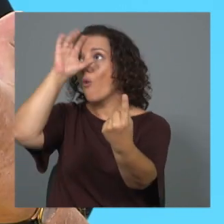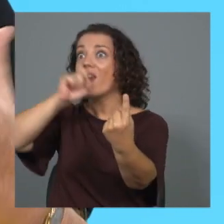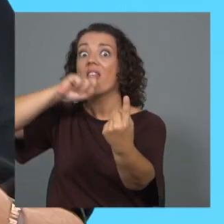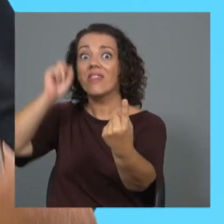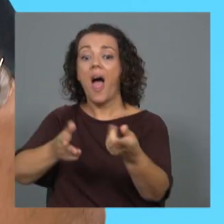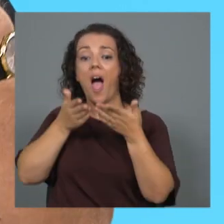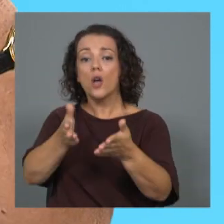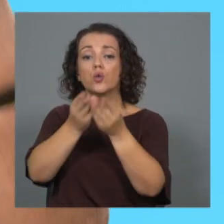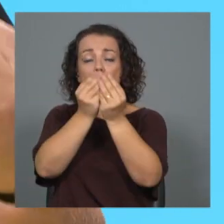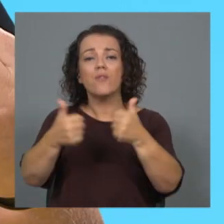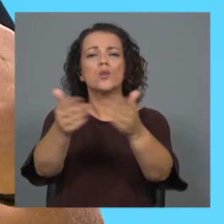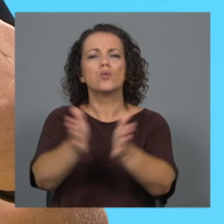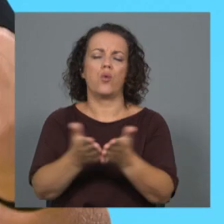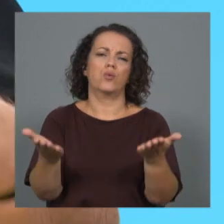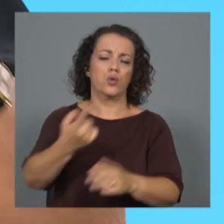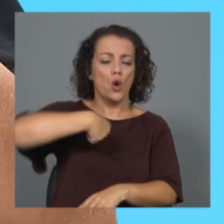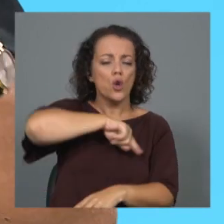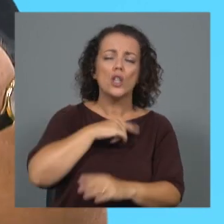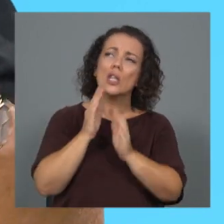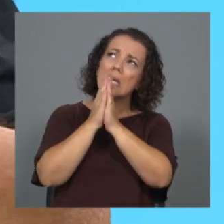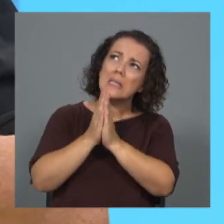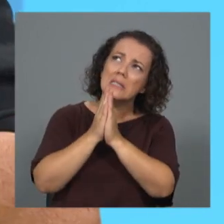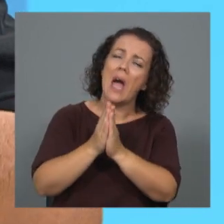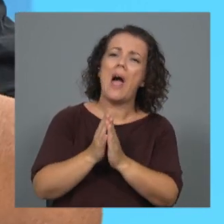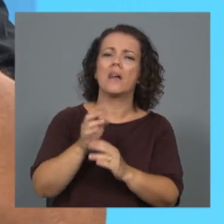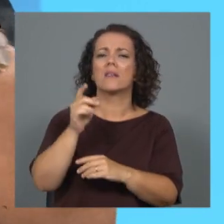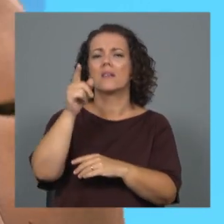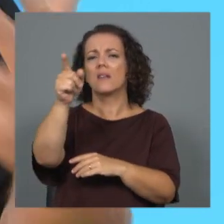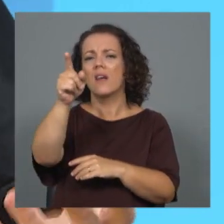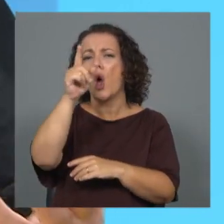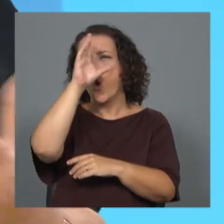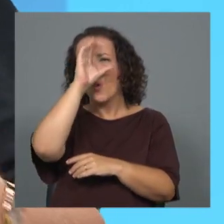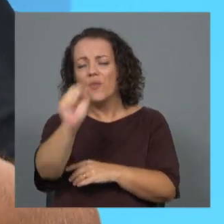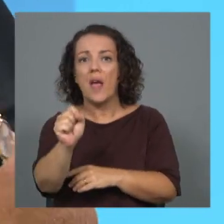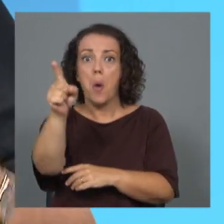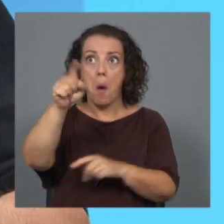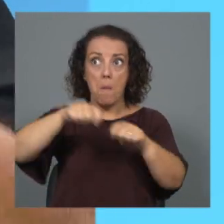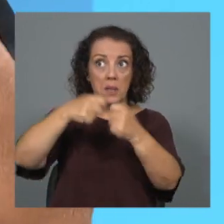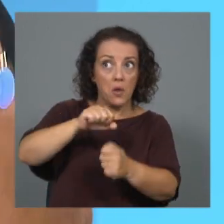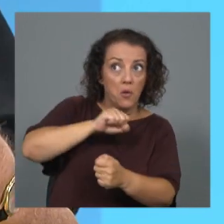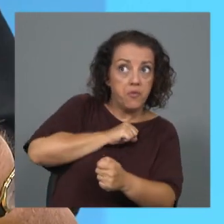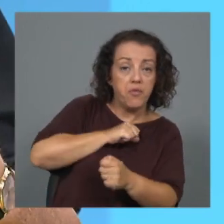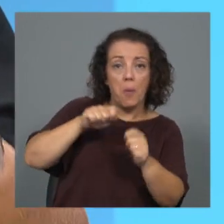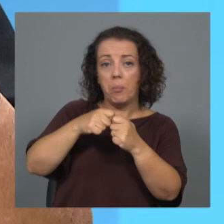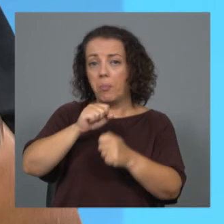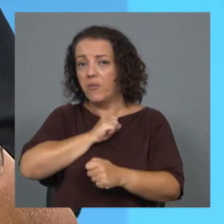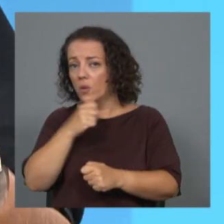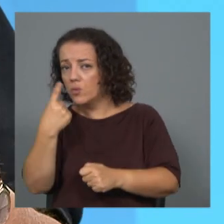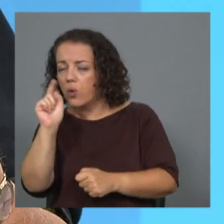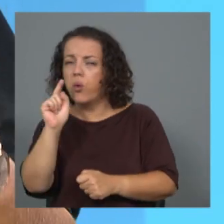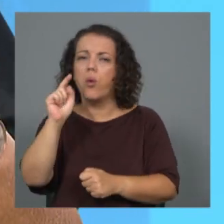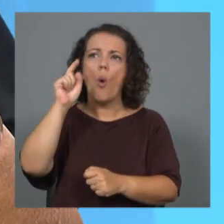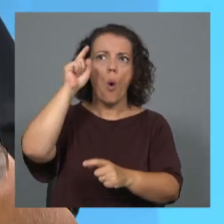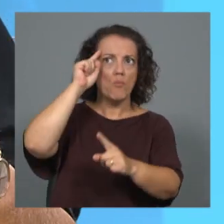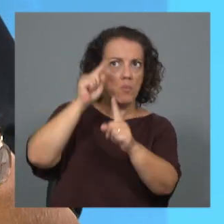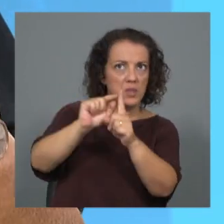pelas autoridades, rezar pelos governos, não interessa se são do meu partido ou não são do meu partido, se eu estou de acordo, rezar para que todas as pessoas